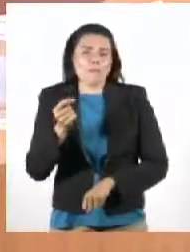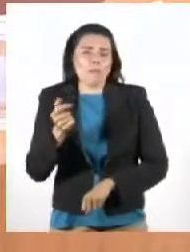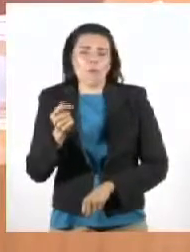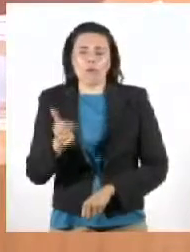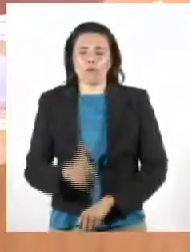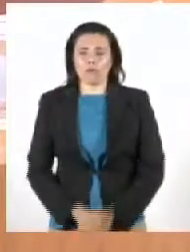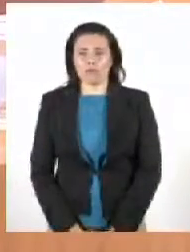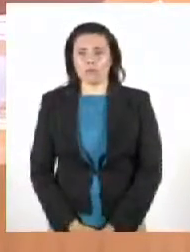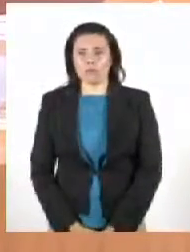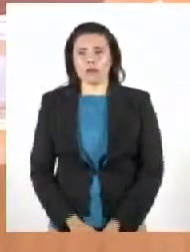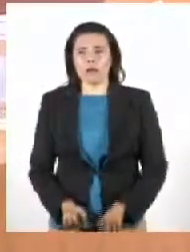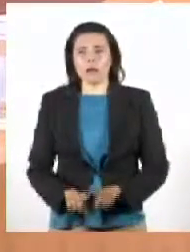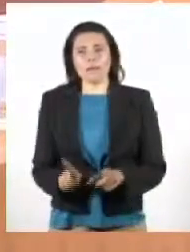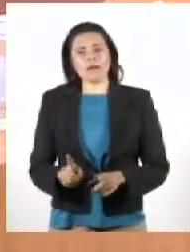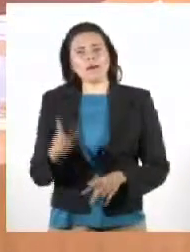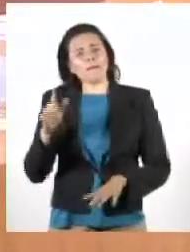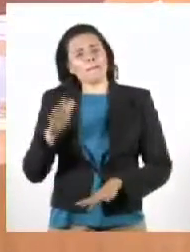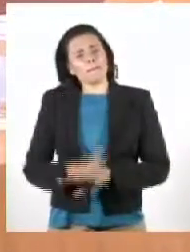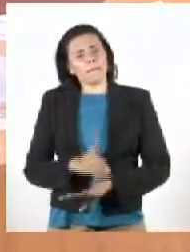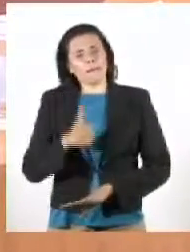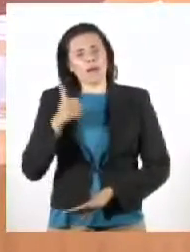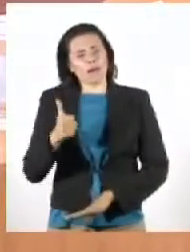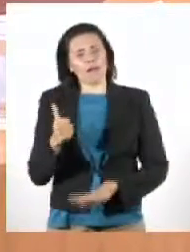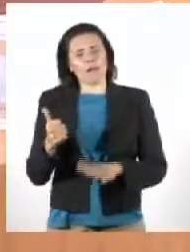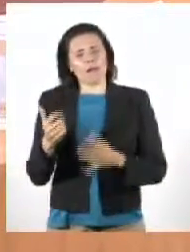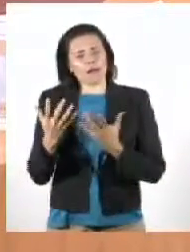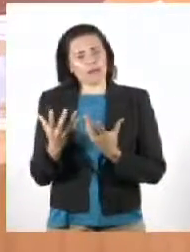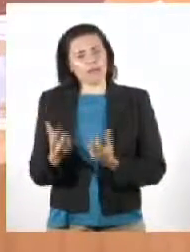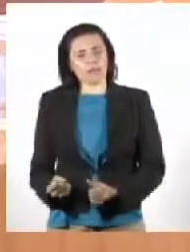um telhado de vidro maior do que esse plenário?